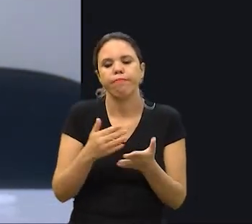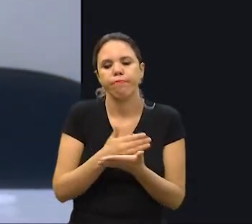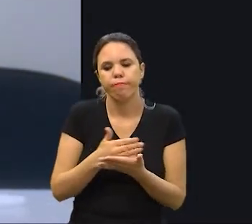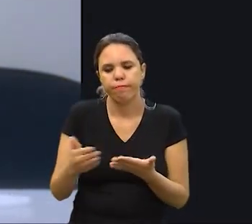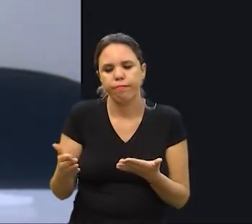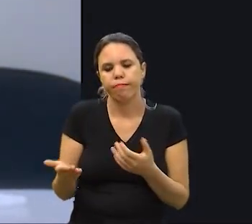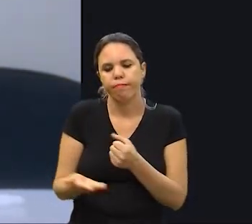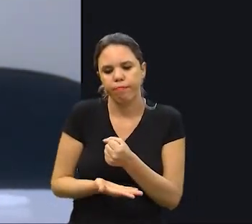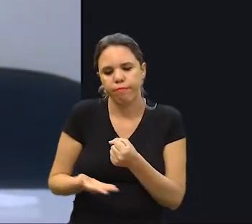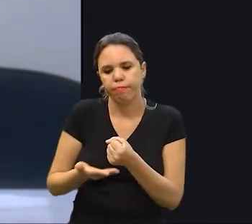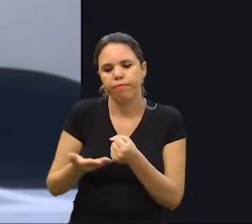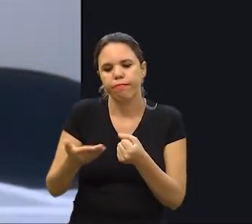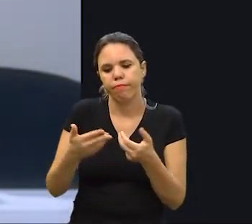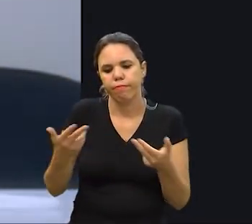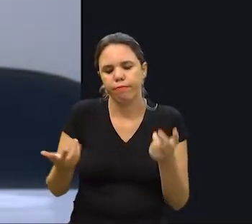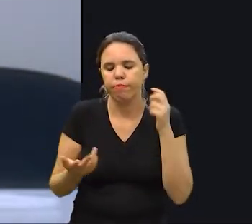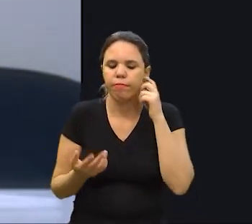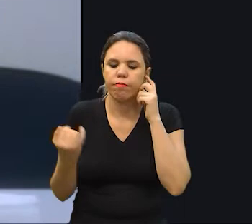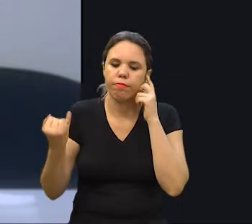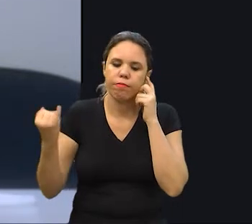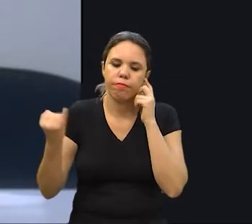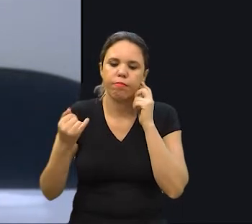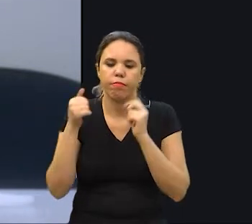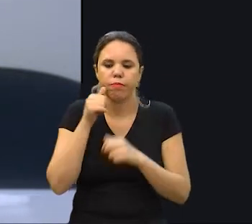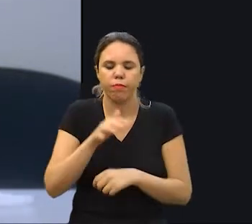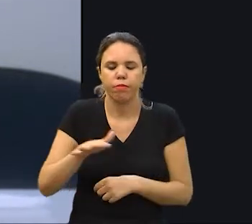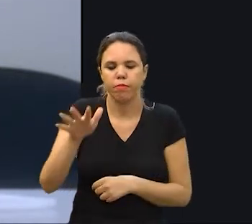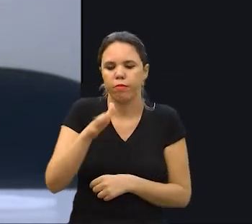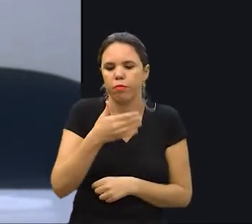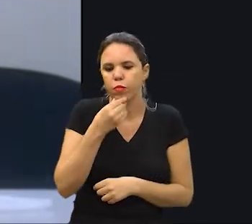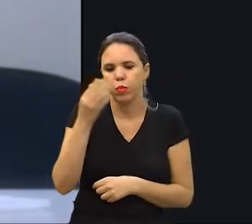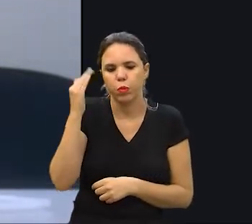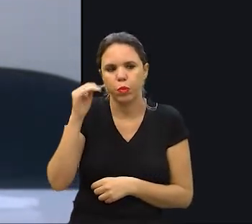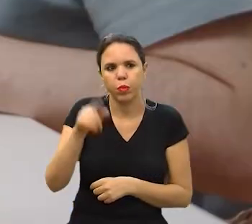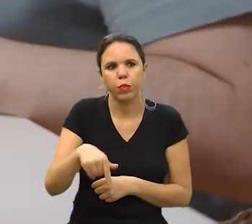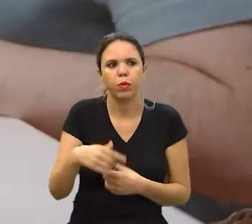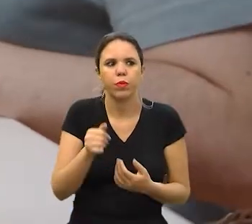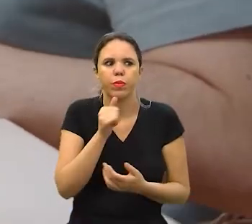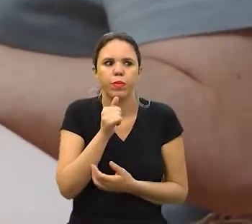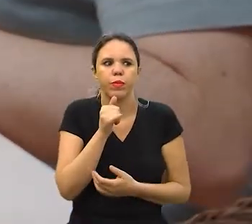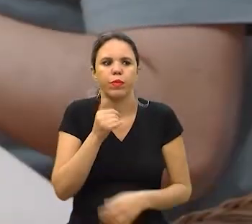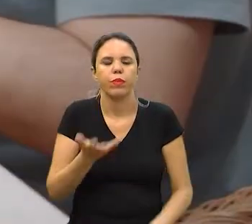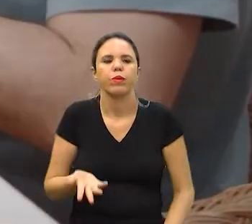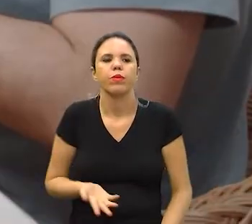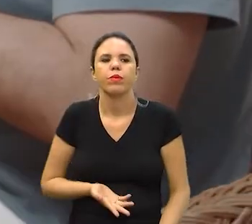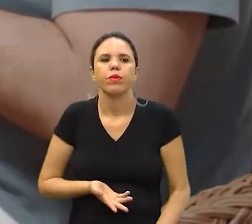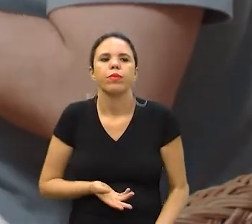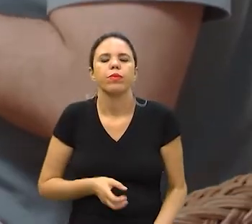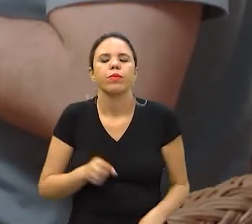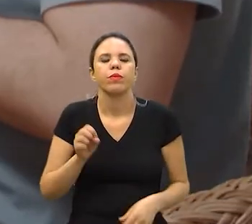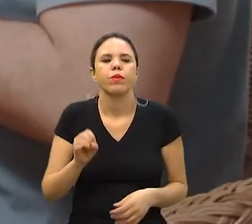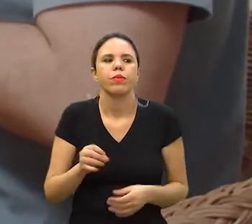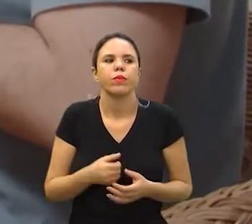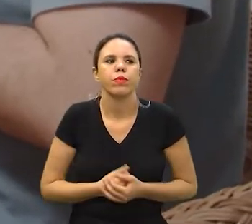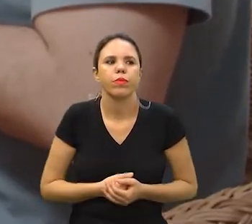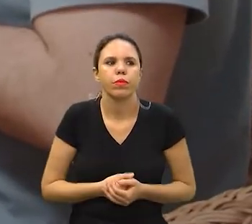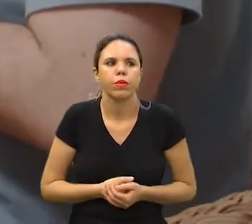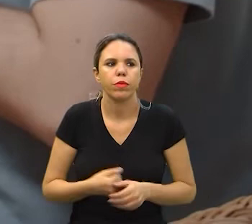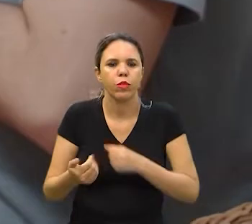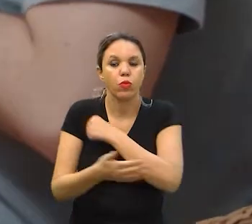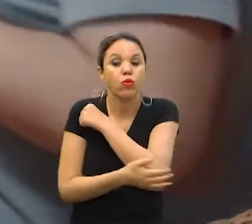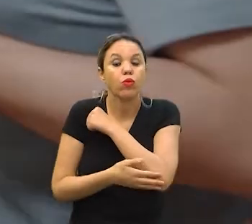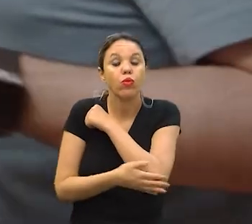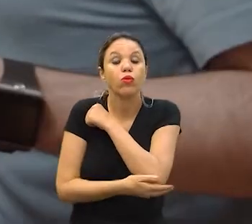ela começa com pequenos sinais. E é importante que mulheres e homens saibam isso. Por exemplo, se